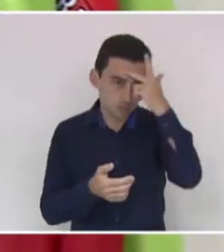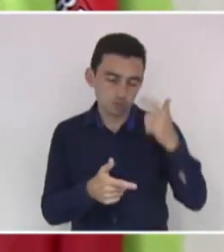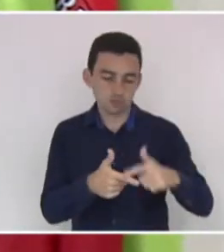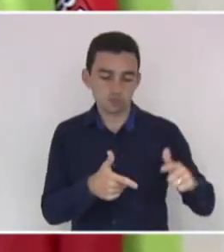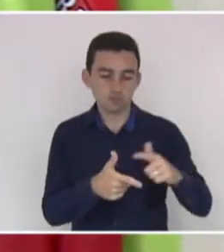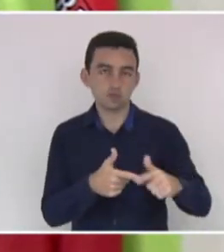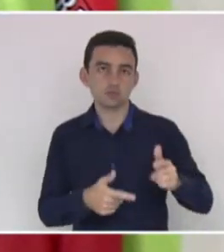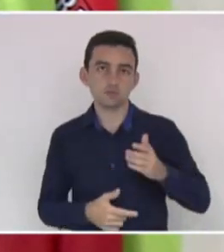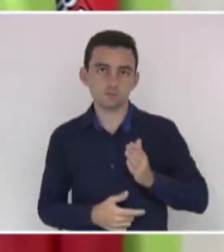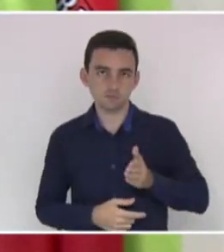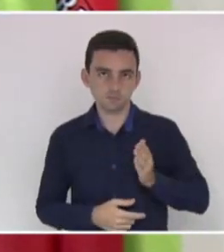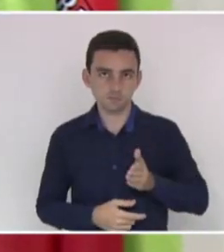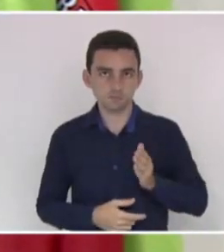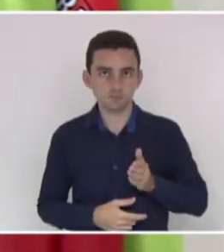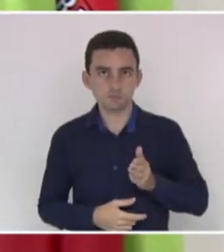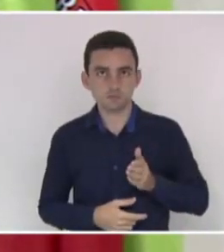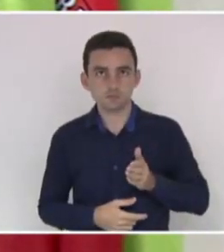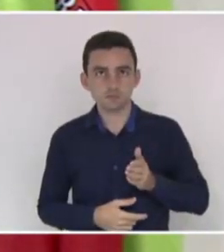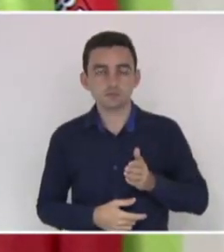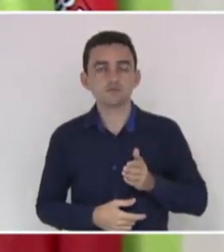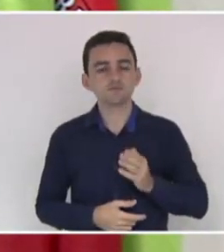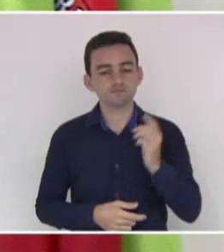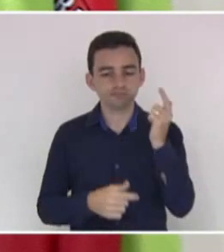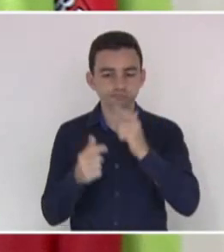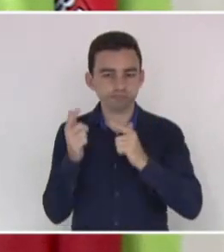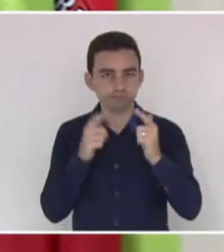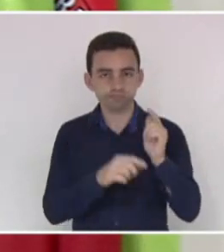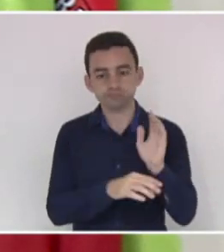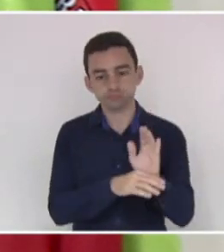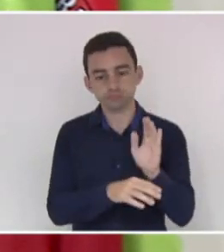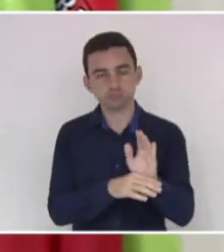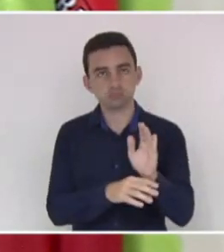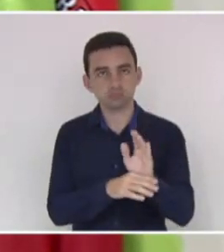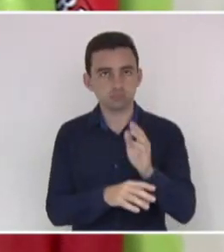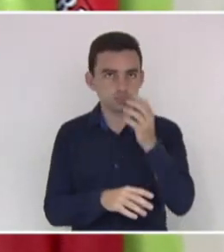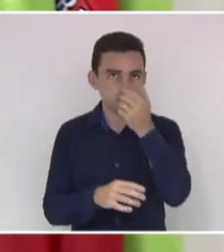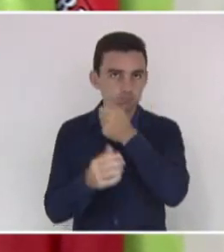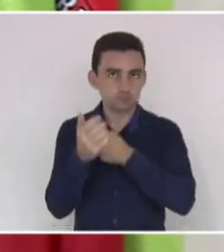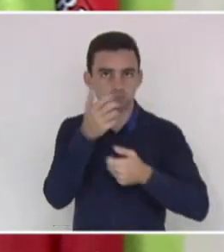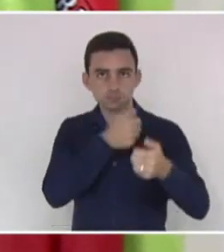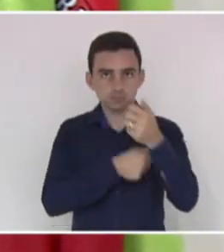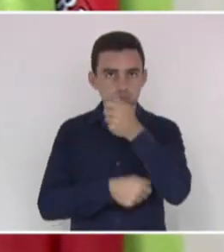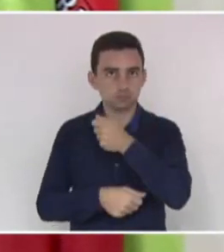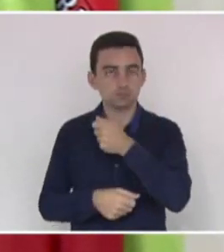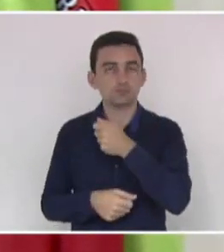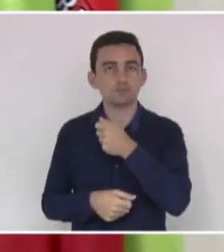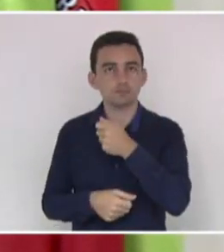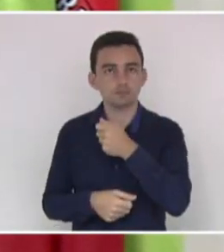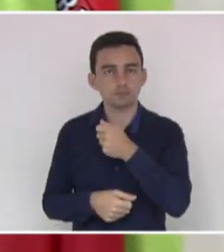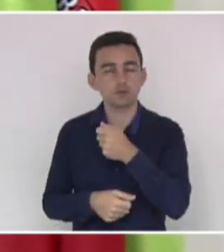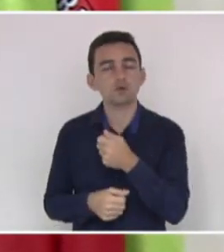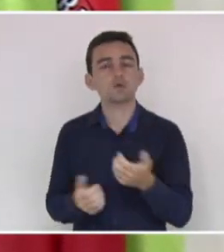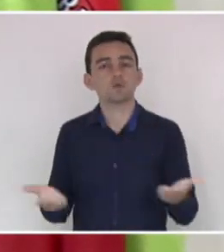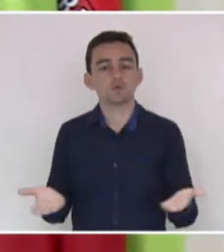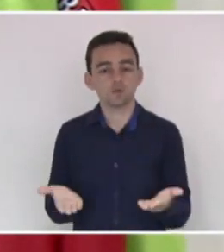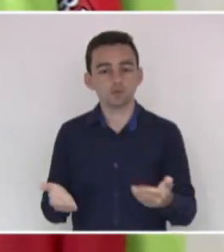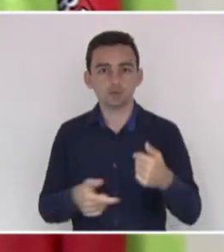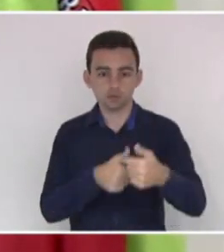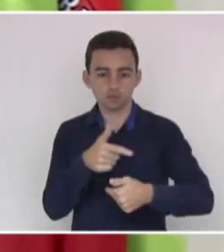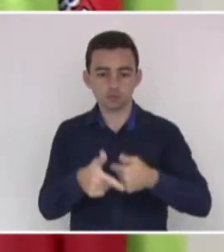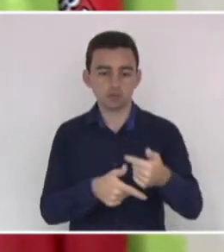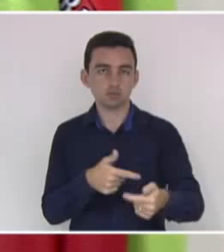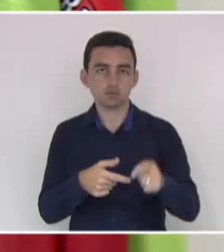com esse problema e salvando inúmeras vidas. Atualmente o serviço, para quem não sabe,